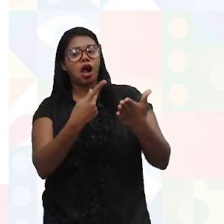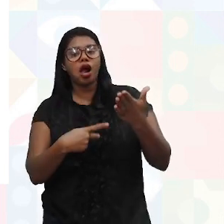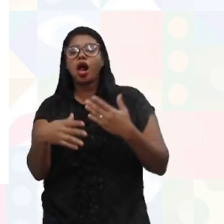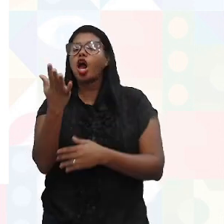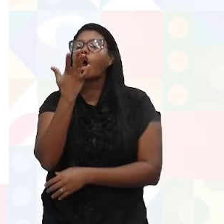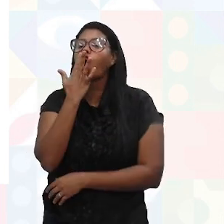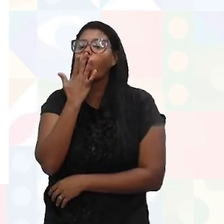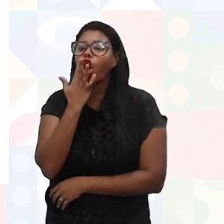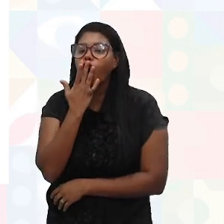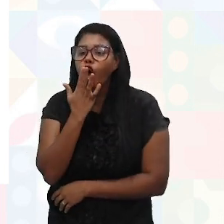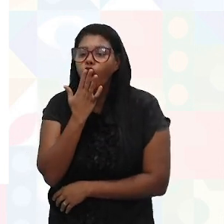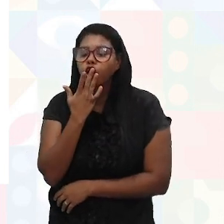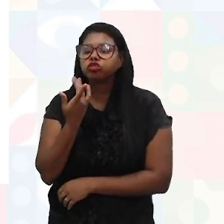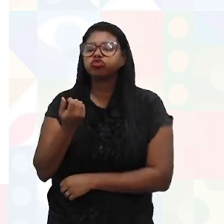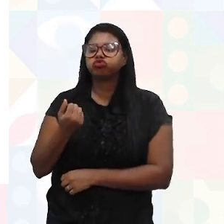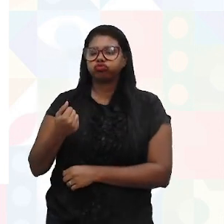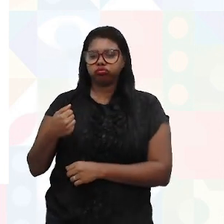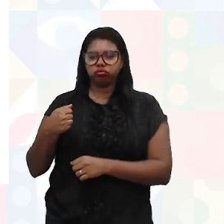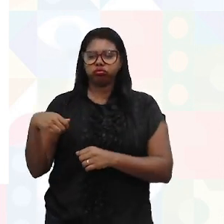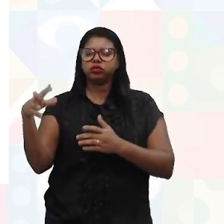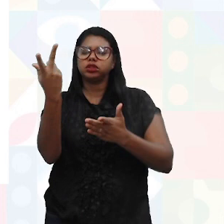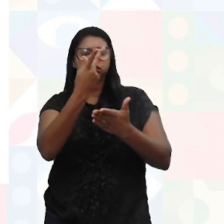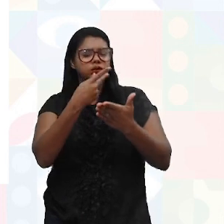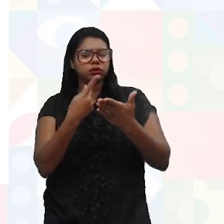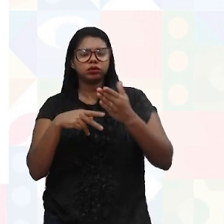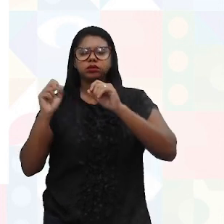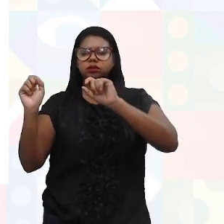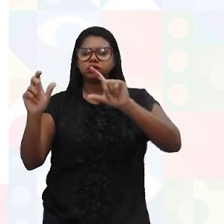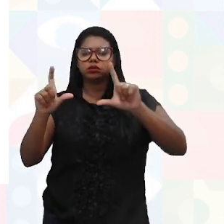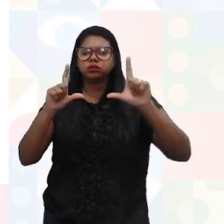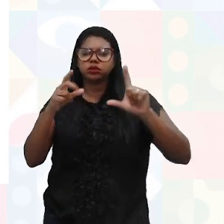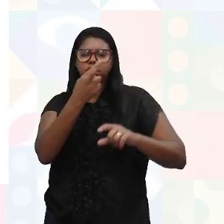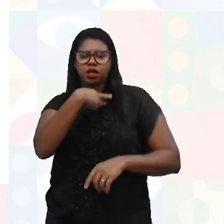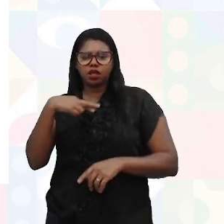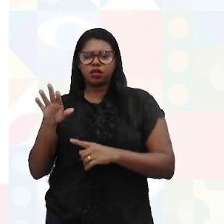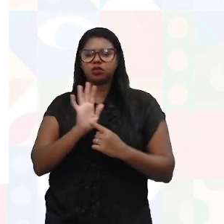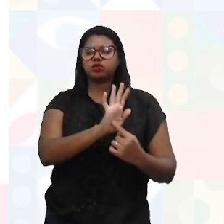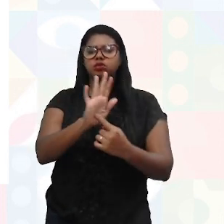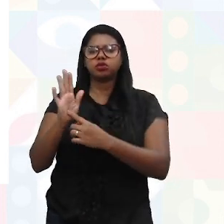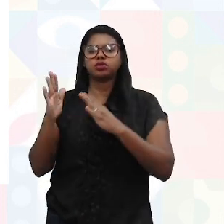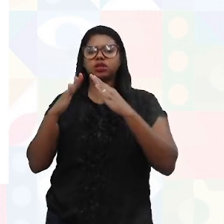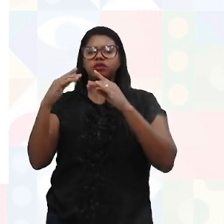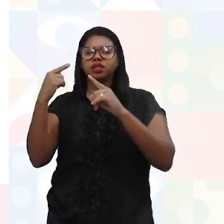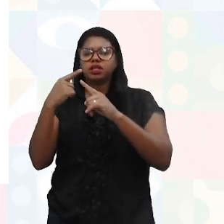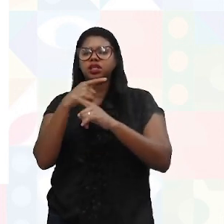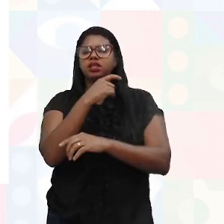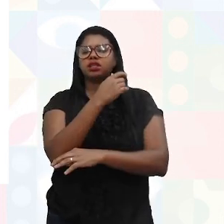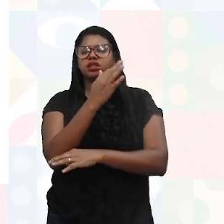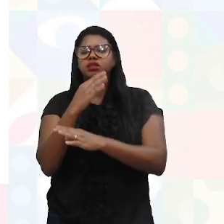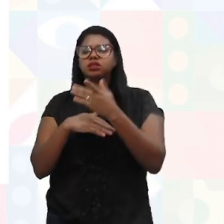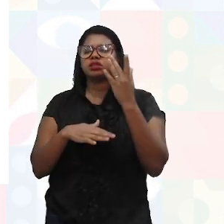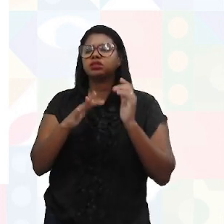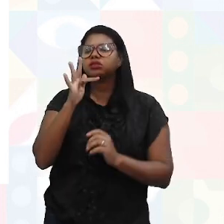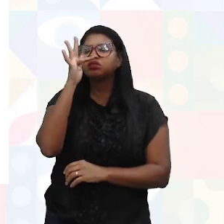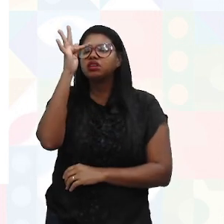cor, né, bastante figura, tinha sempre essas figuras religiosas, tinha sempre esses florais para decorar.